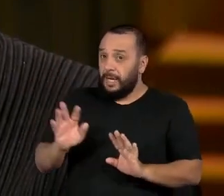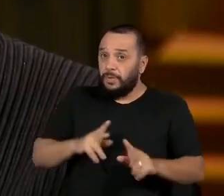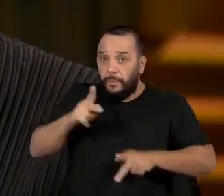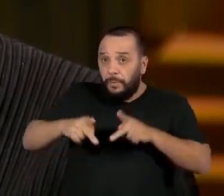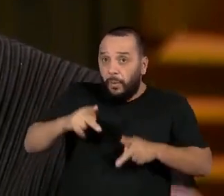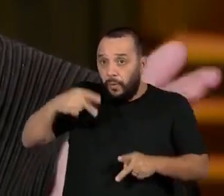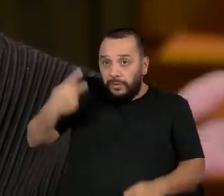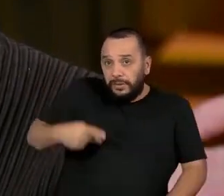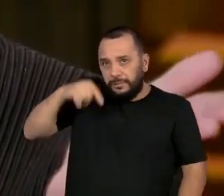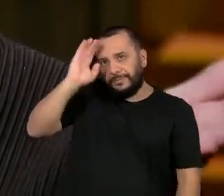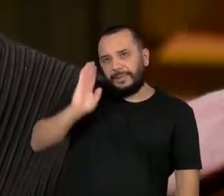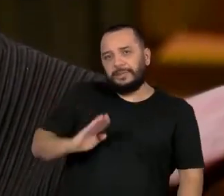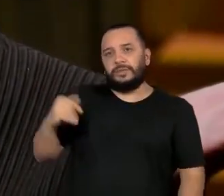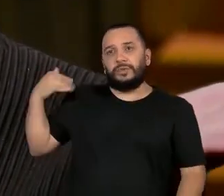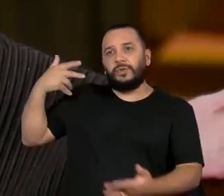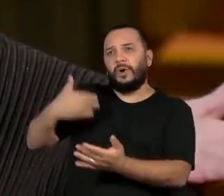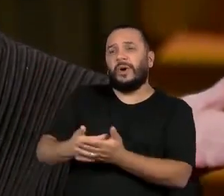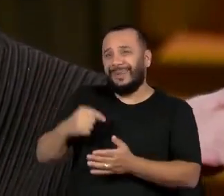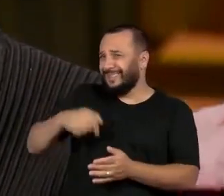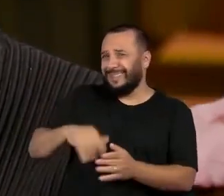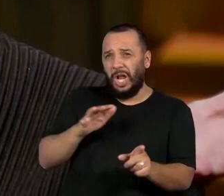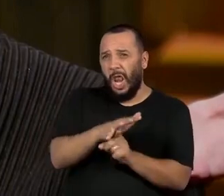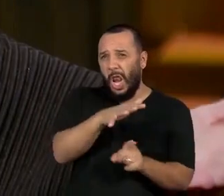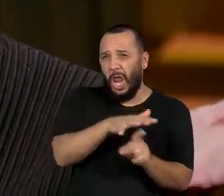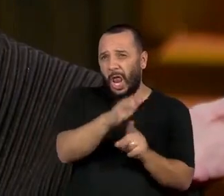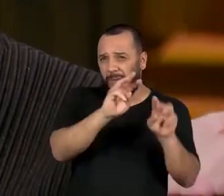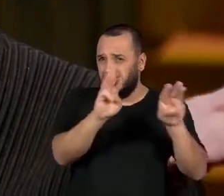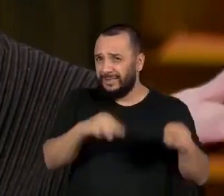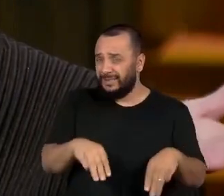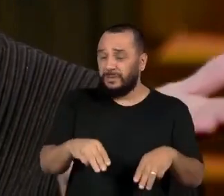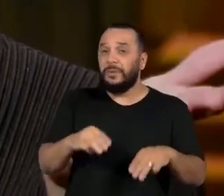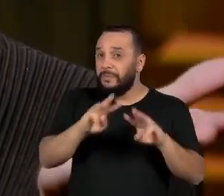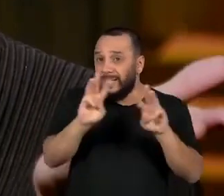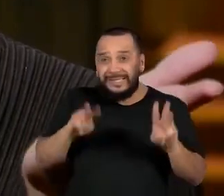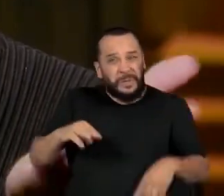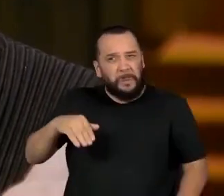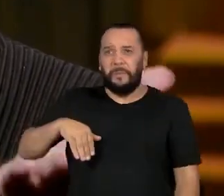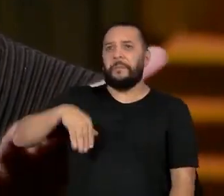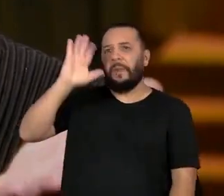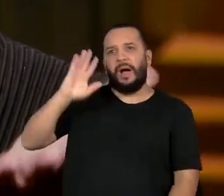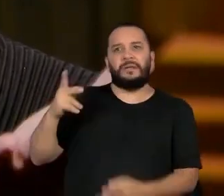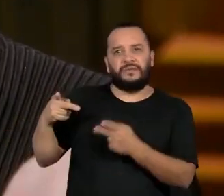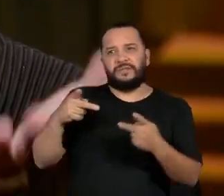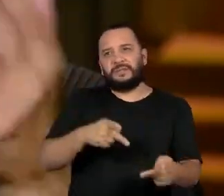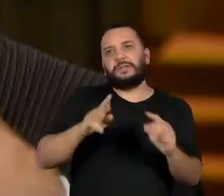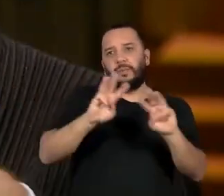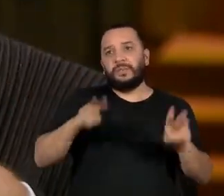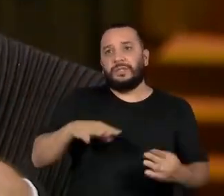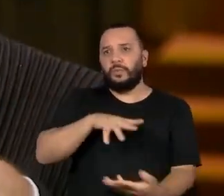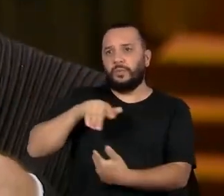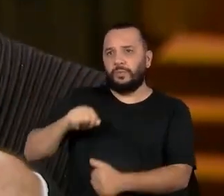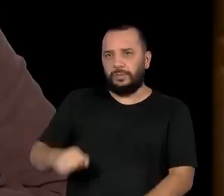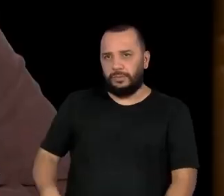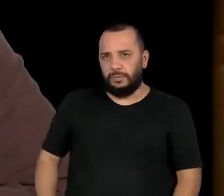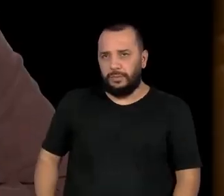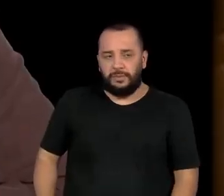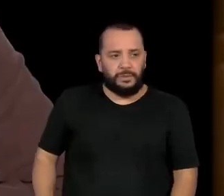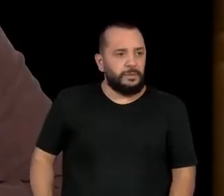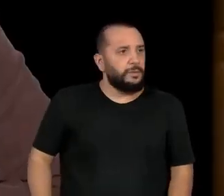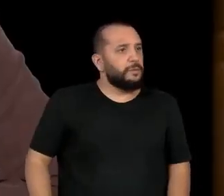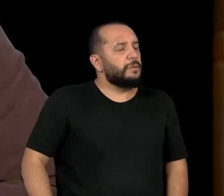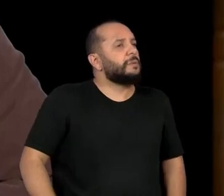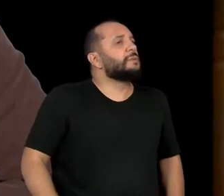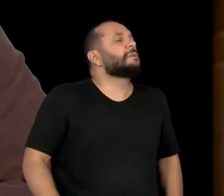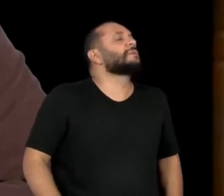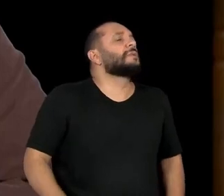brasileiro, historicamente, o Brasil está sempre no ranking dos países com maior índice de visitação de museus do mundo. O que que faz